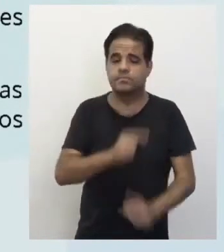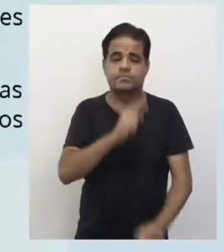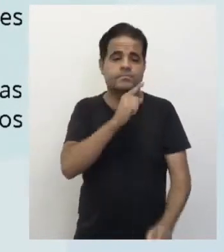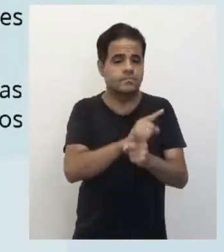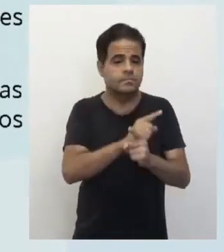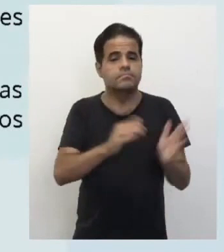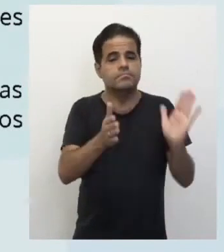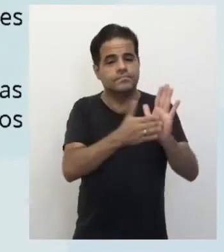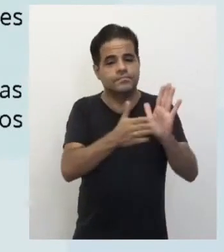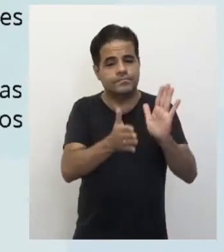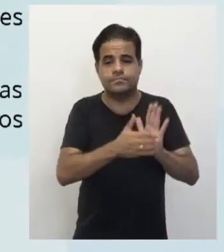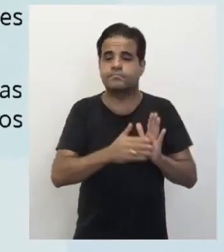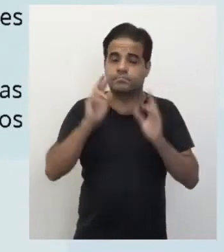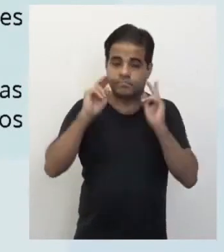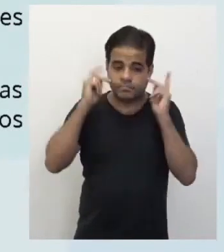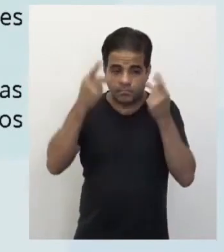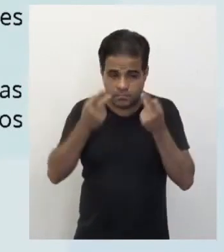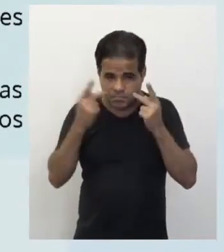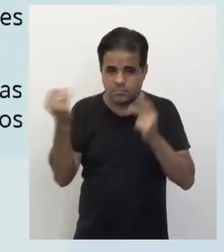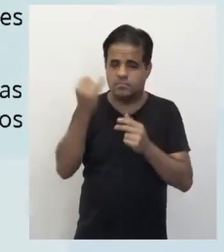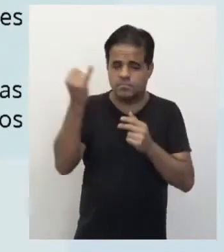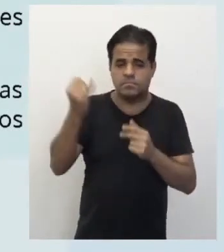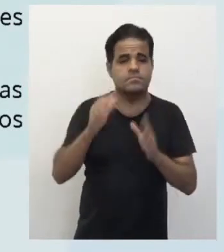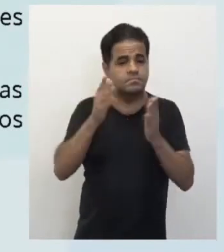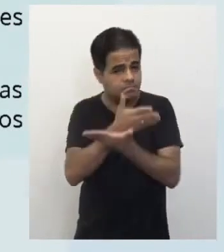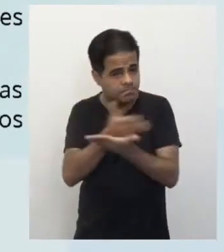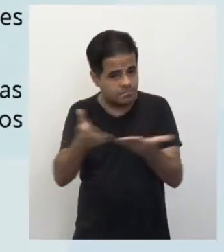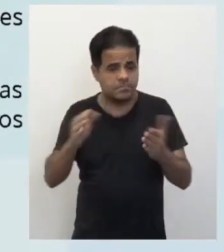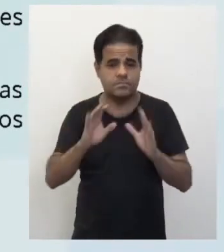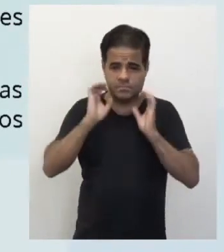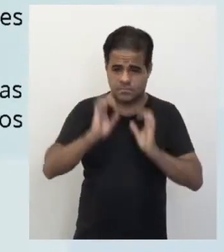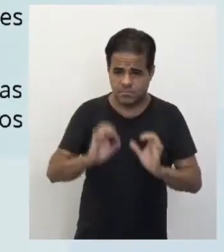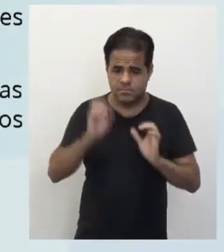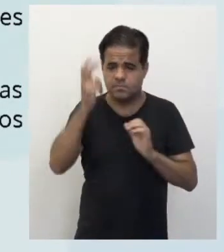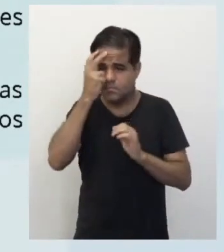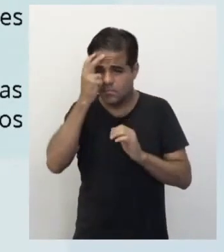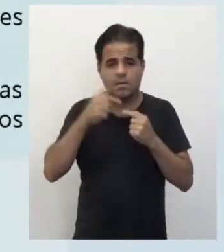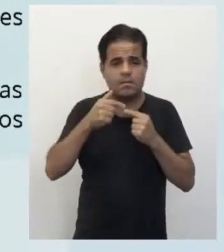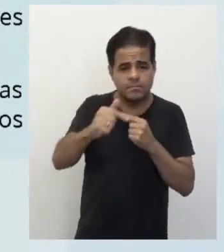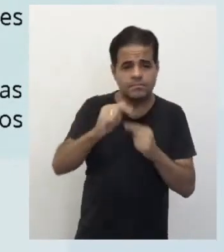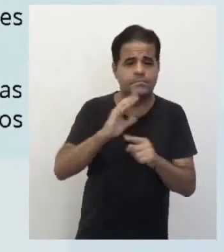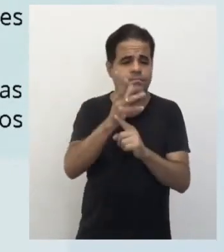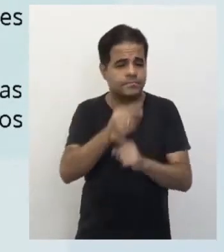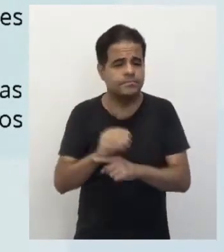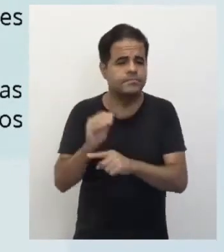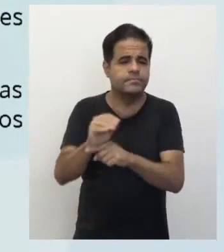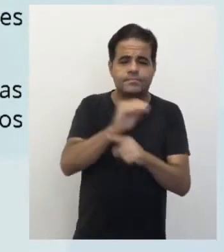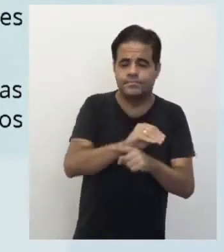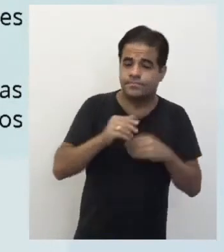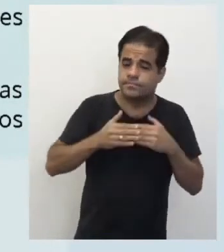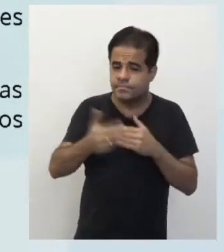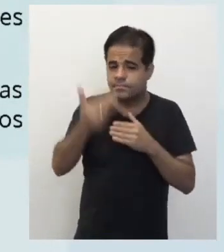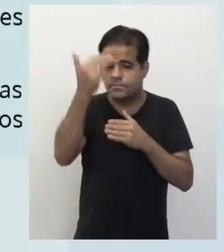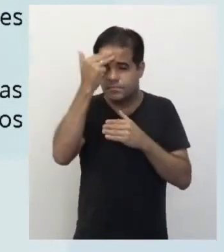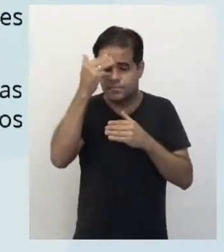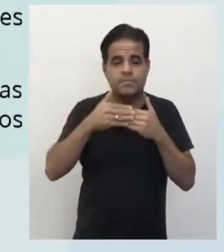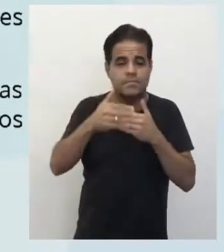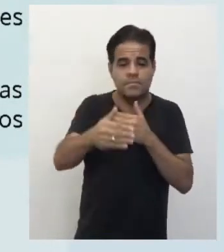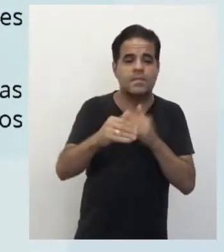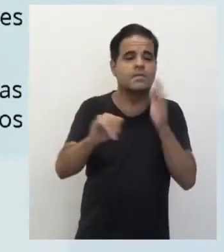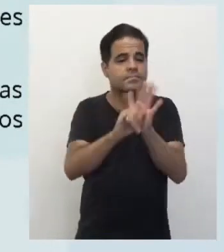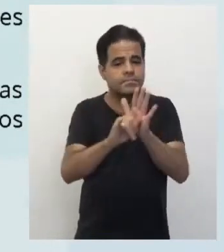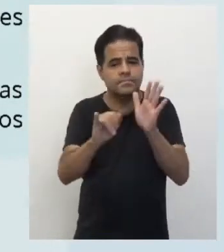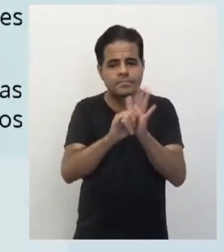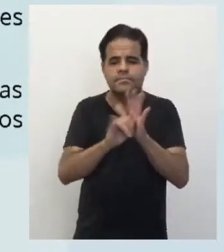Identificar propostas que reconheçam a importância do patrimônio étnico-cultural e artístico para a preservação das memórias e